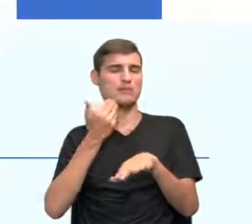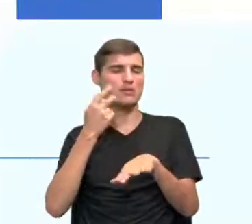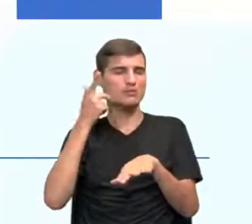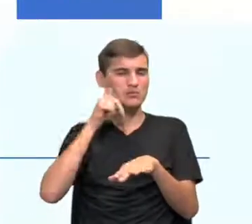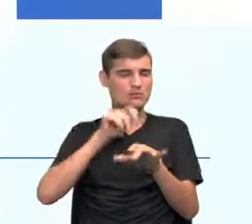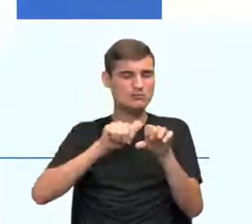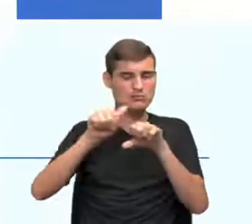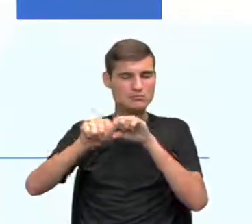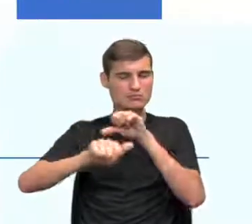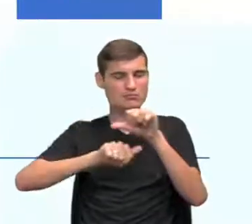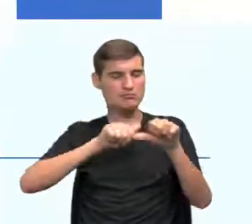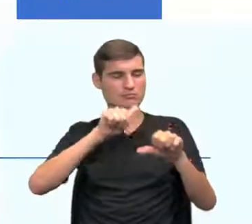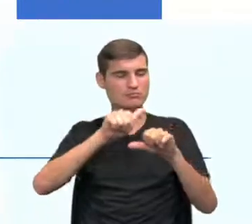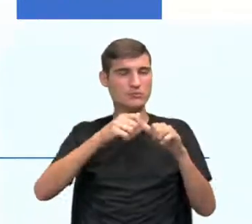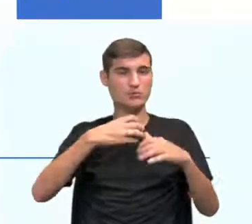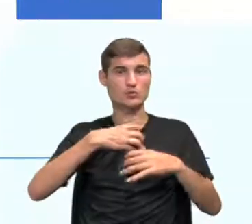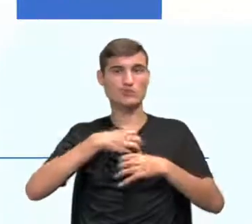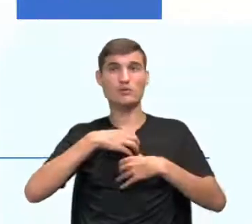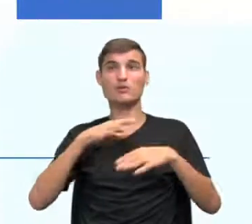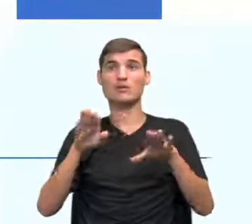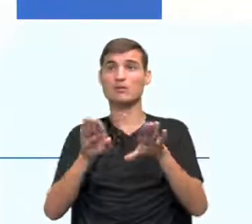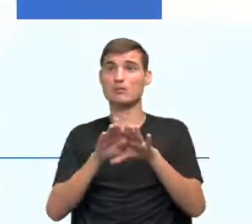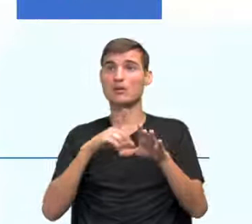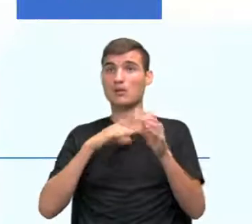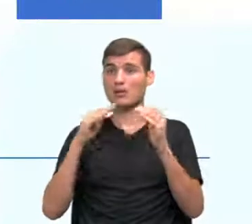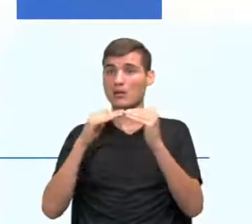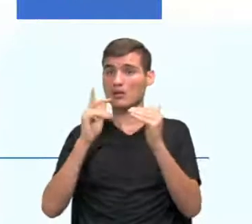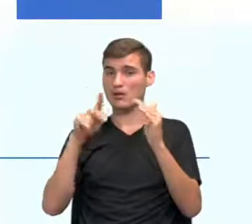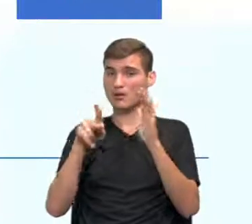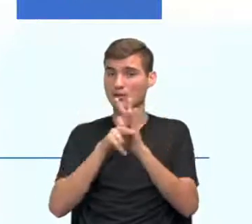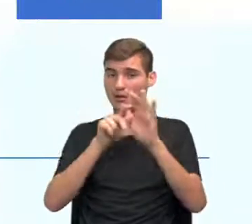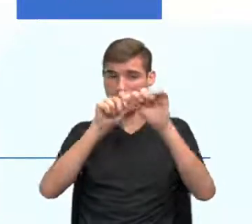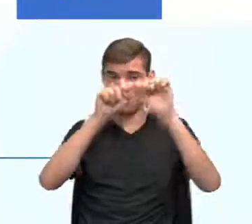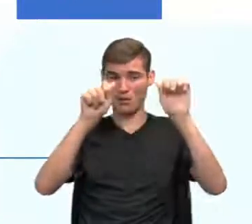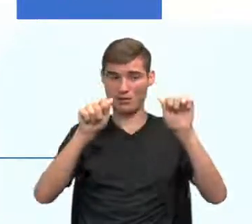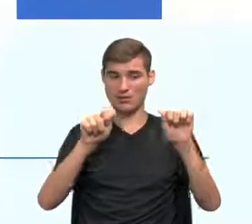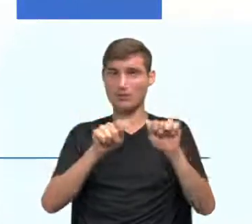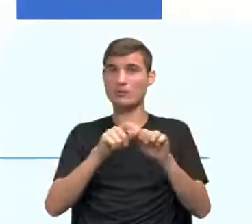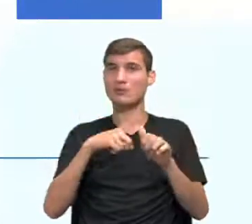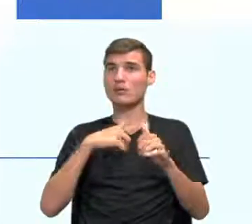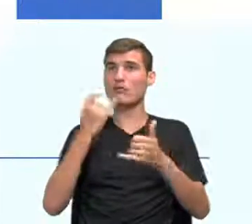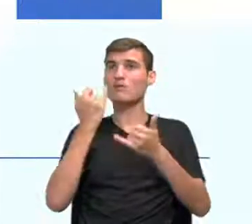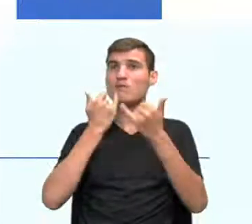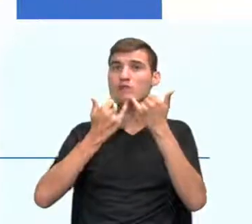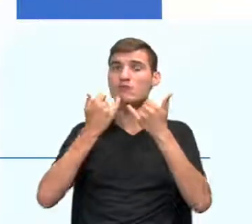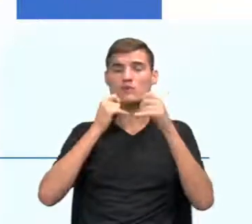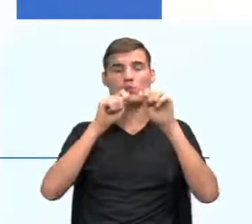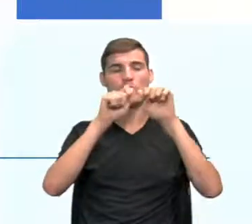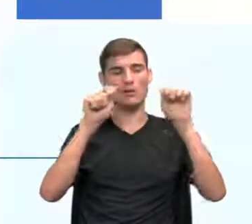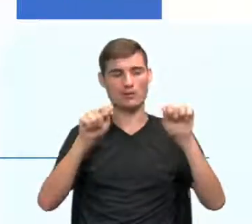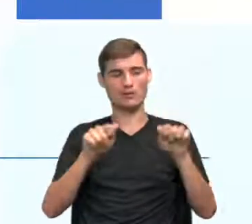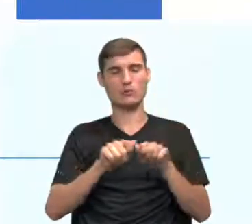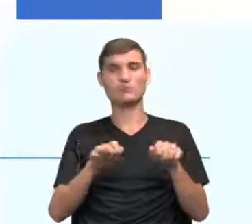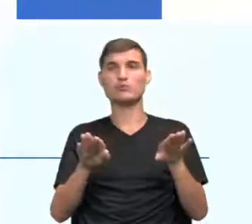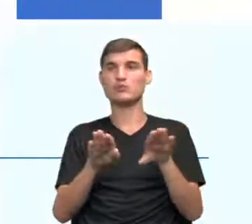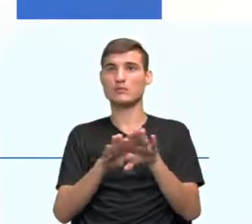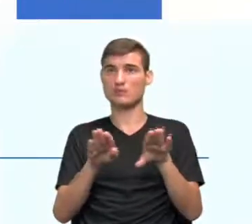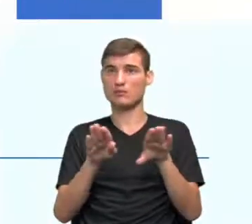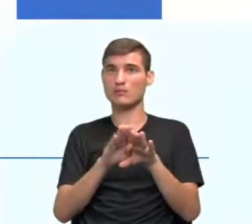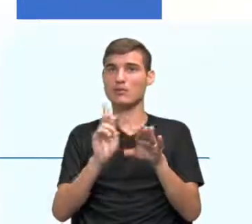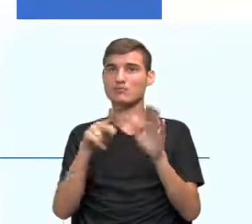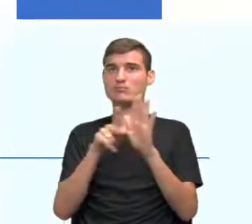mais fácil de ser manipulada. Eu posso ter com essa portadora analógica uma informação analógica também, uma informação